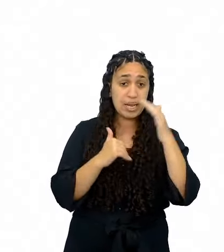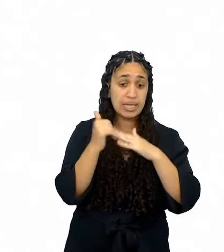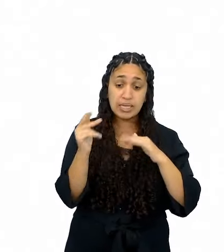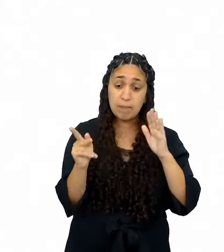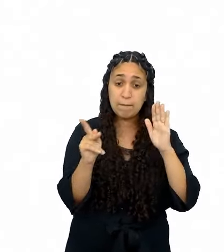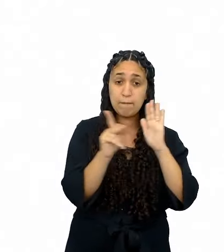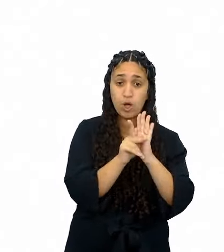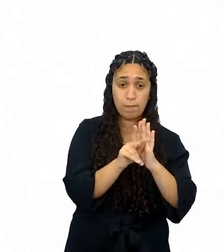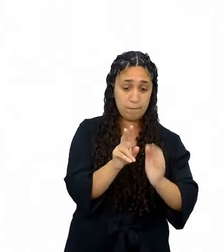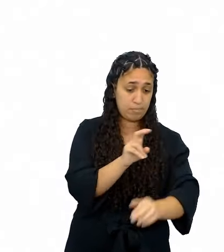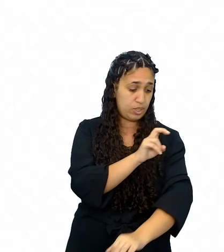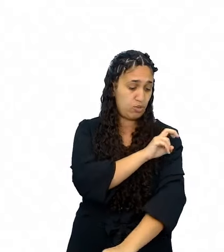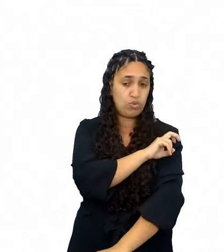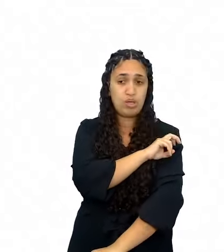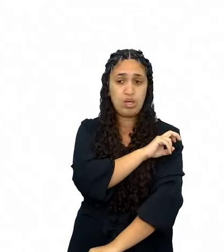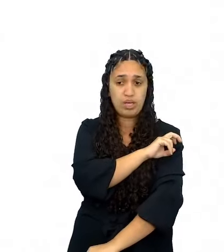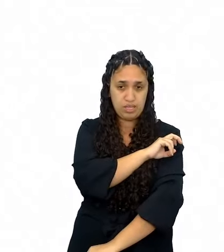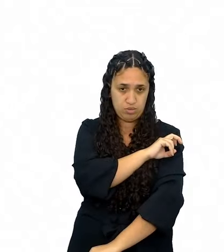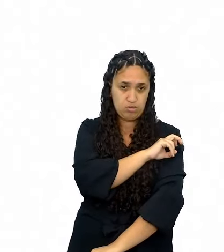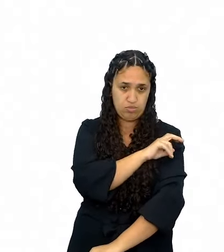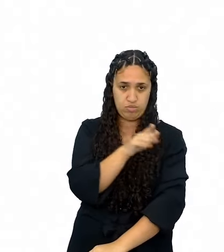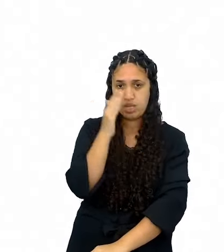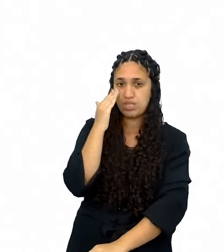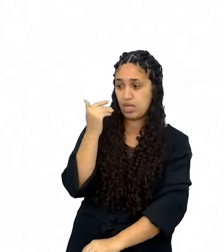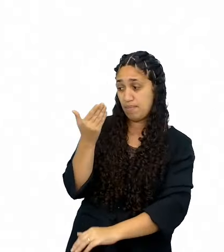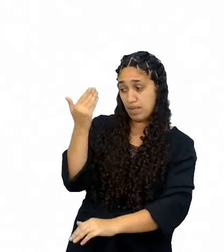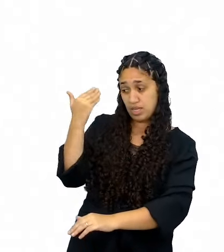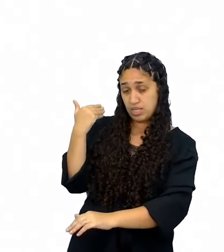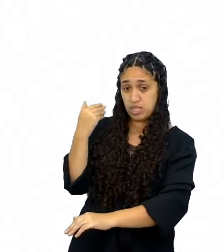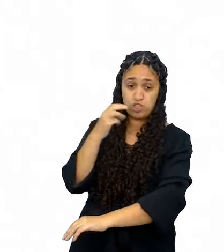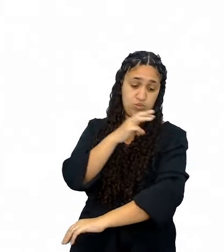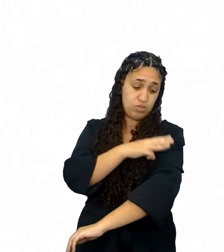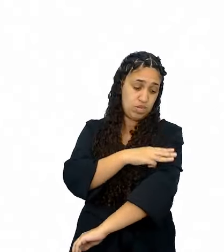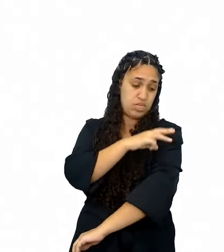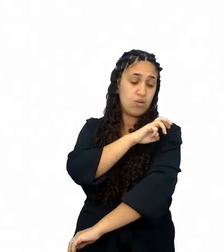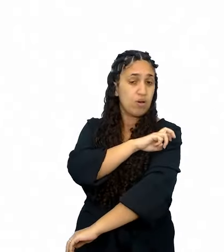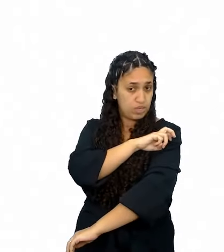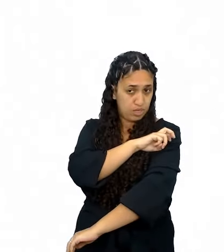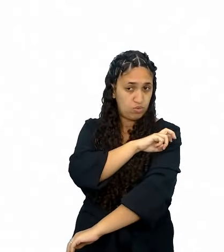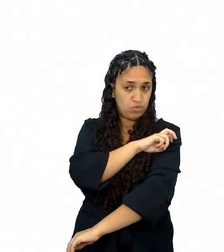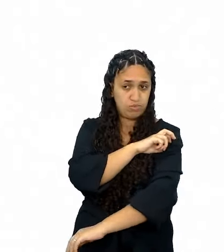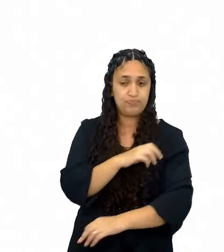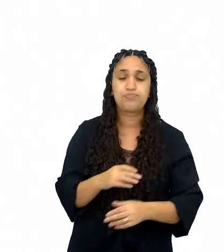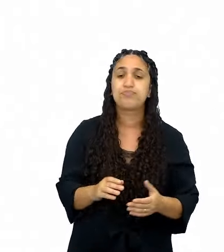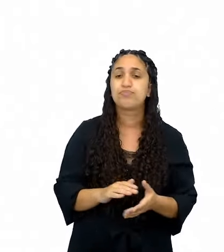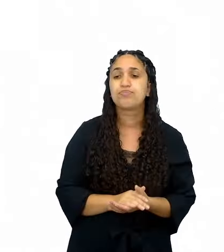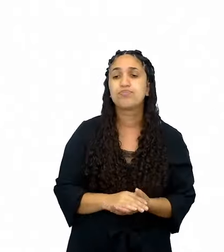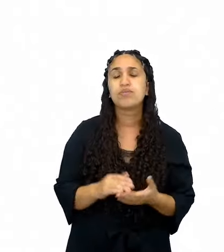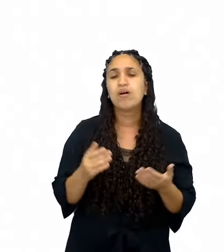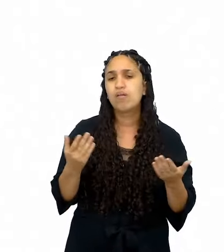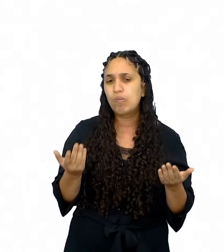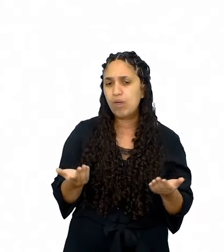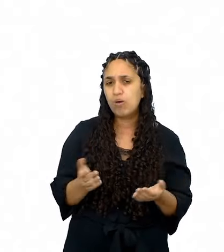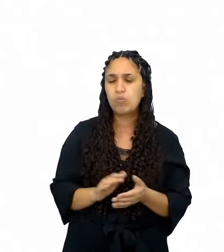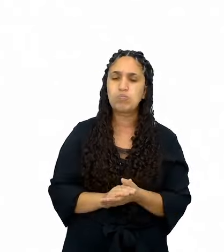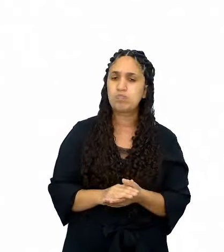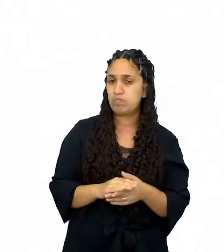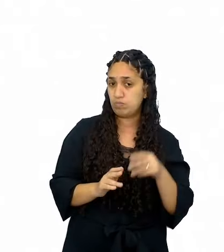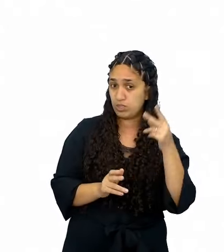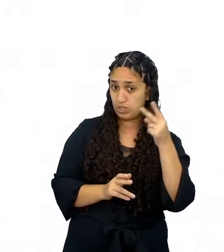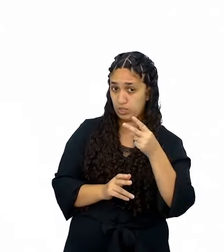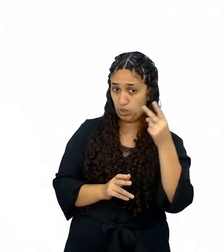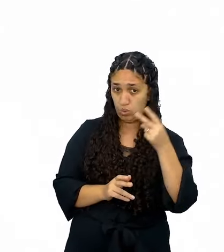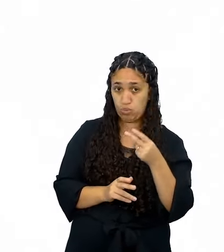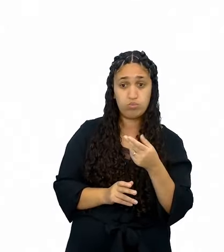Então, em segundo lugar, essa habilidade de leitura é específica do campo das práticas de estudo